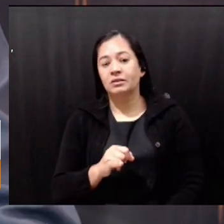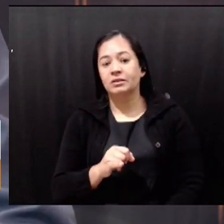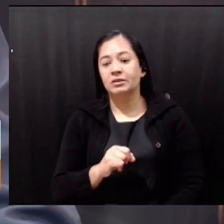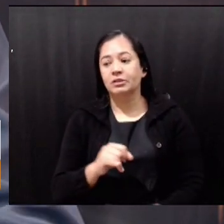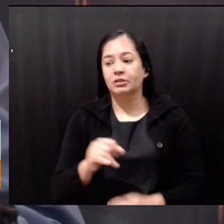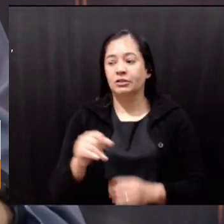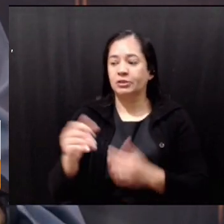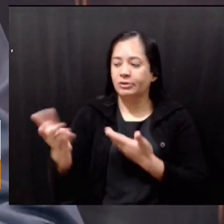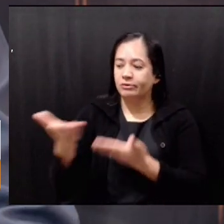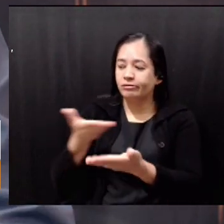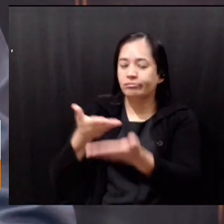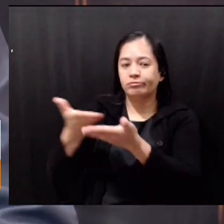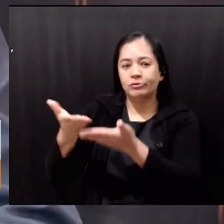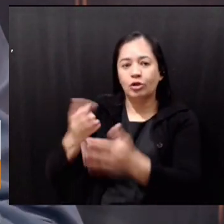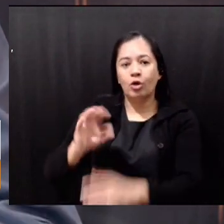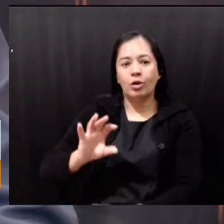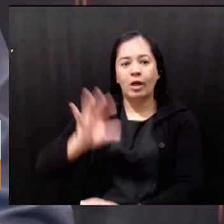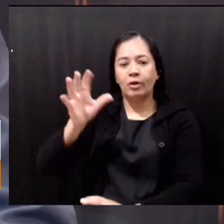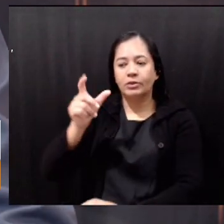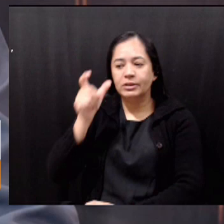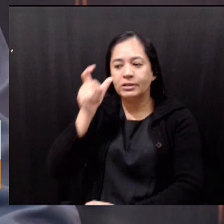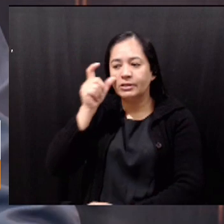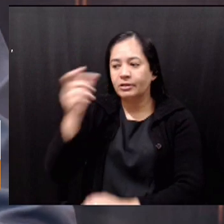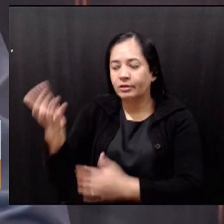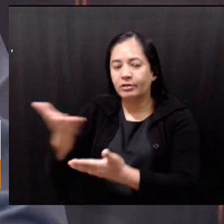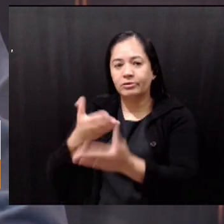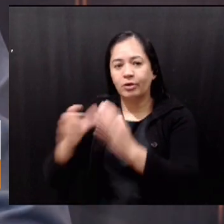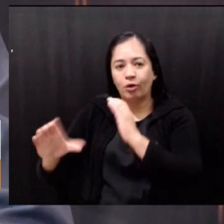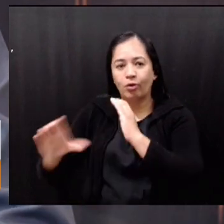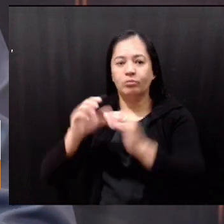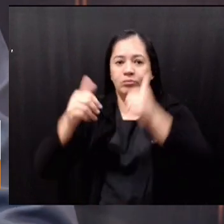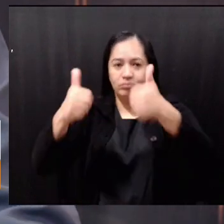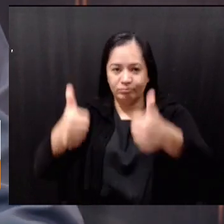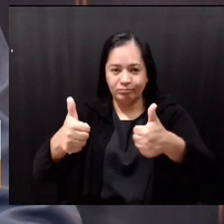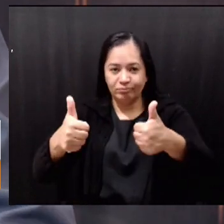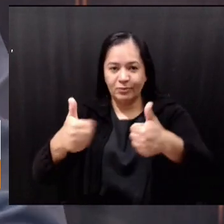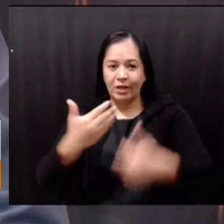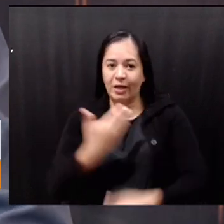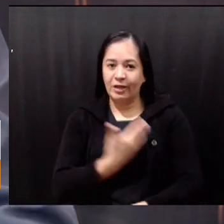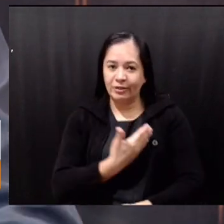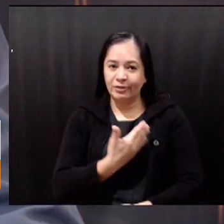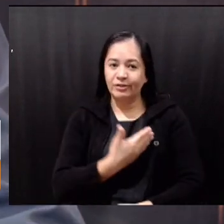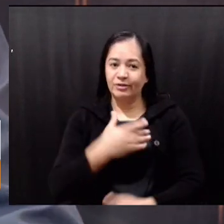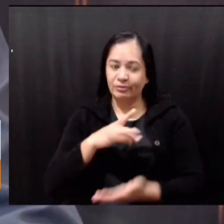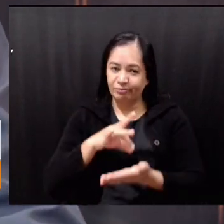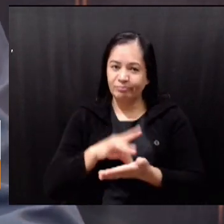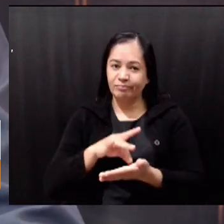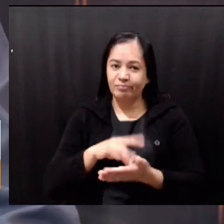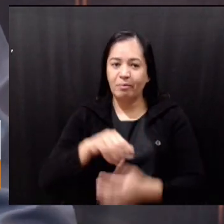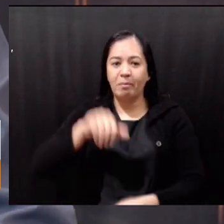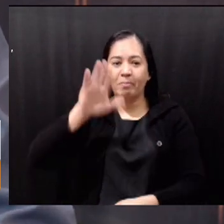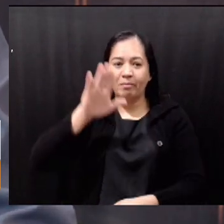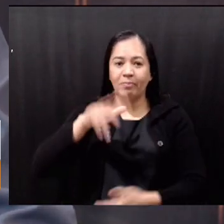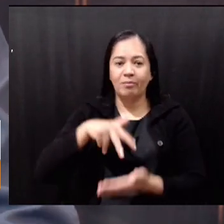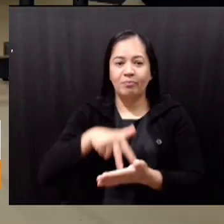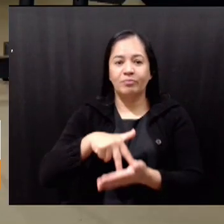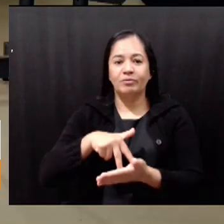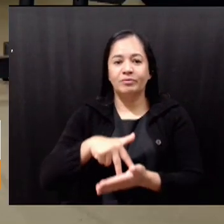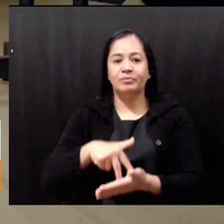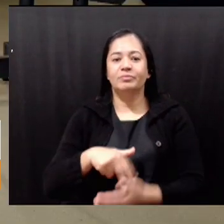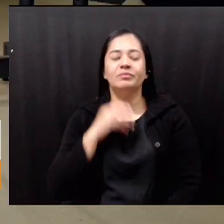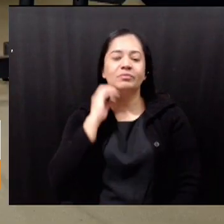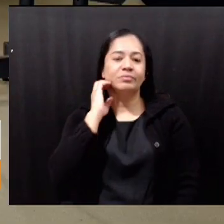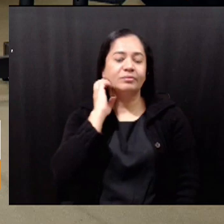trocas, interesse, comunicação, provavelmente realmente é uma amizade mais de baixa manutenção e verdadeira.